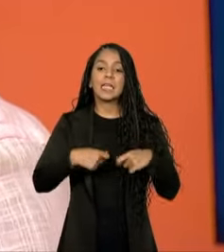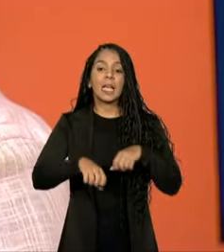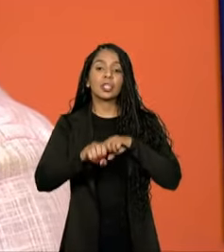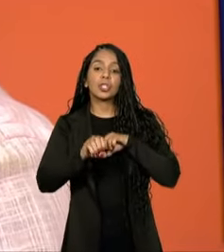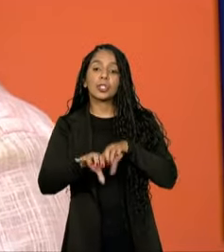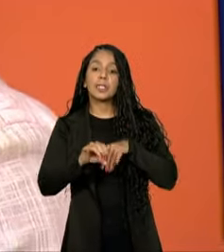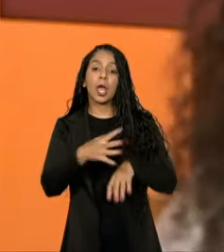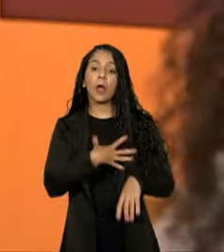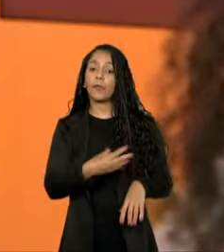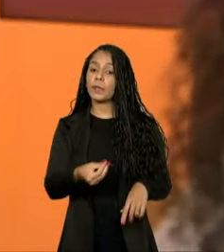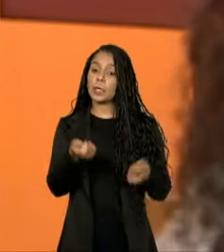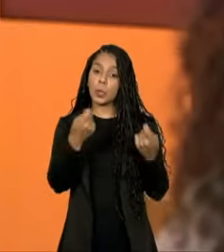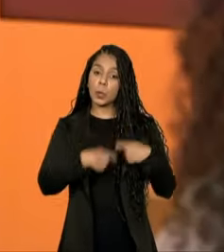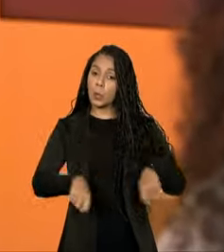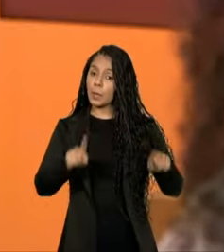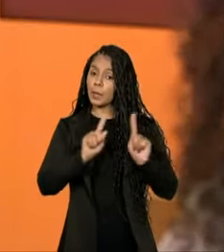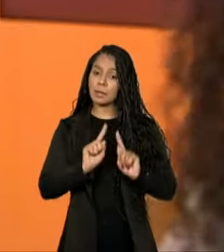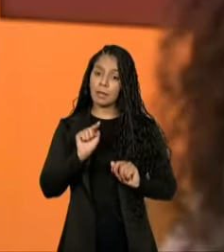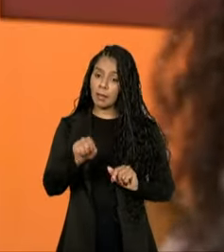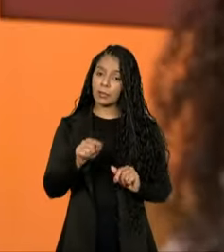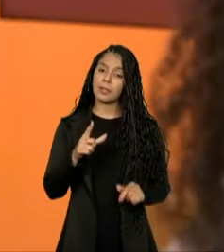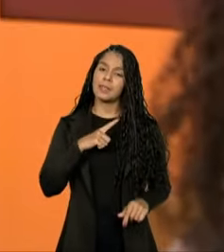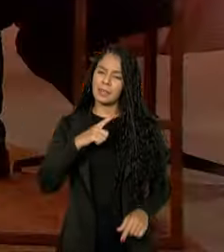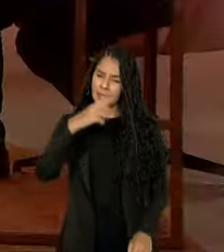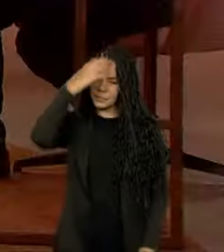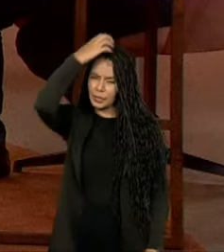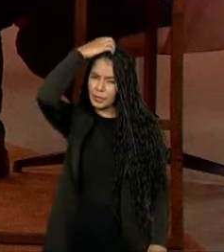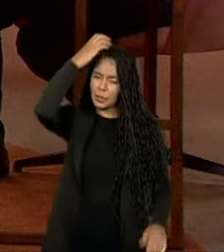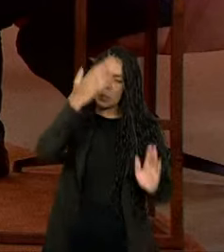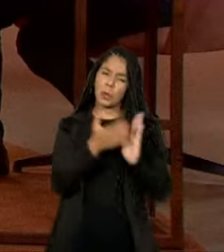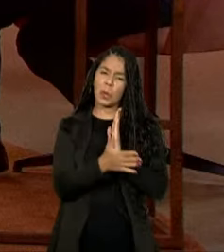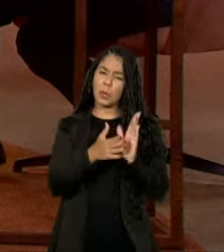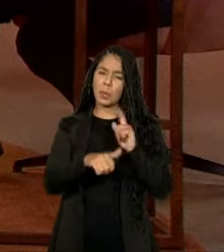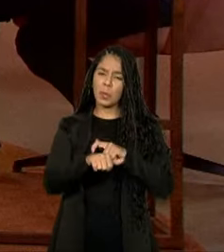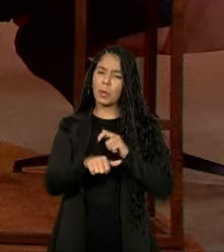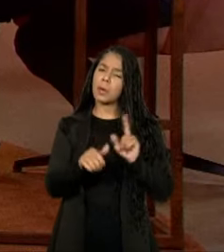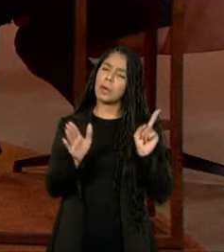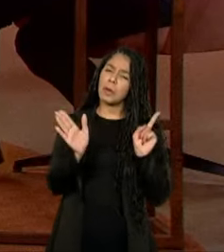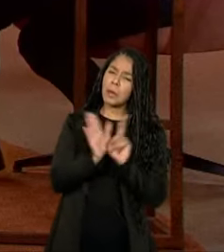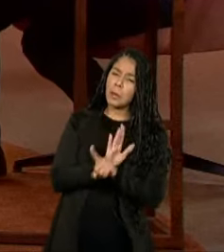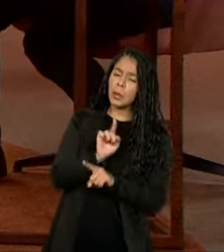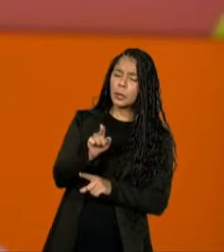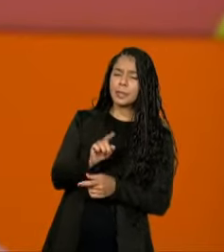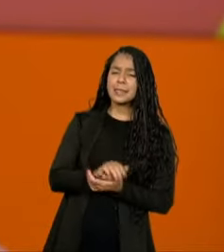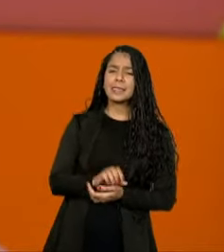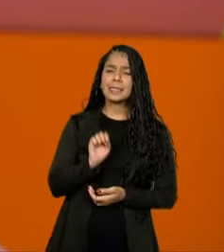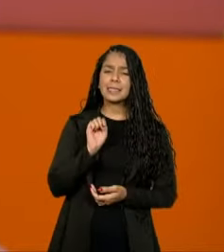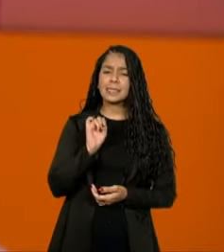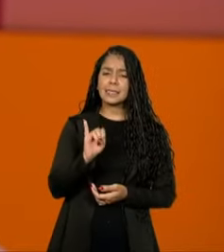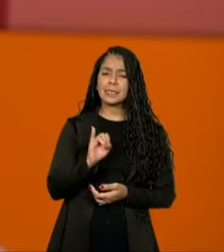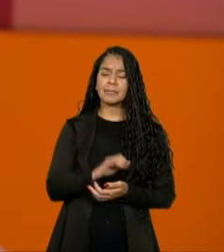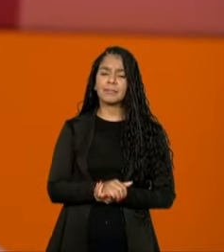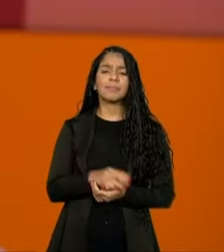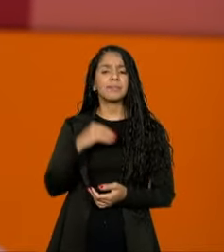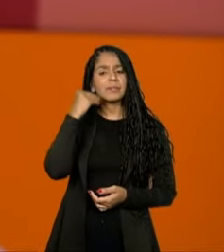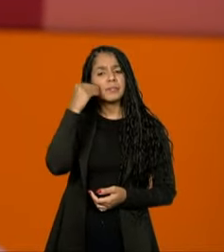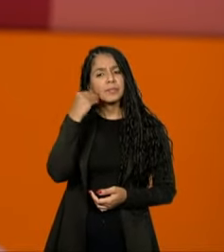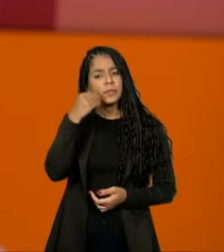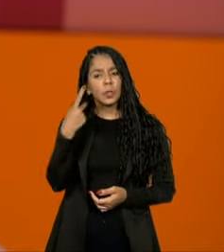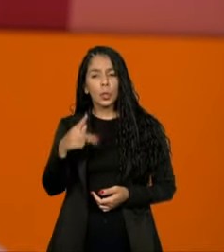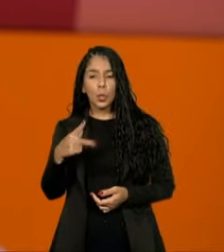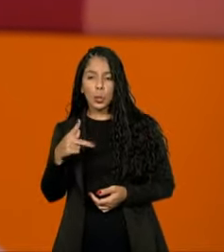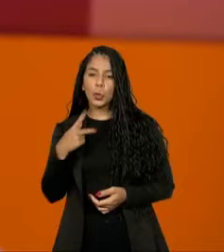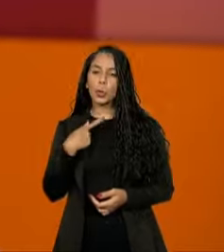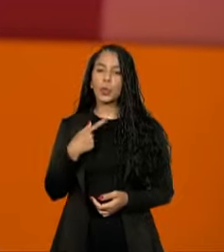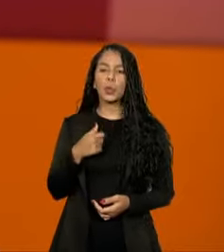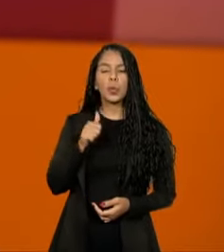você. Exatamente, doutor, vai depender. Né? Você teve essa culpa, Fátima, algum momento? Eu tive, mas eu ia perguntar para ela se pela experiência sua no